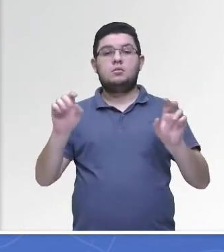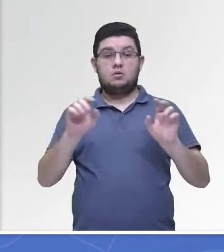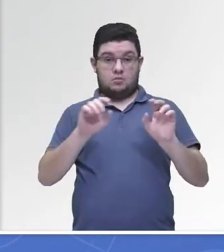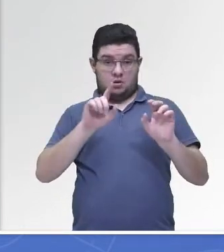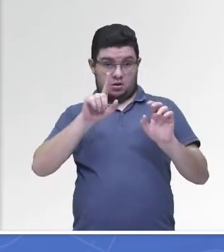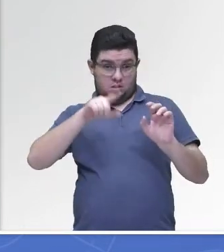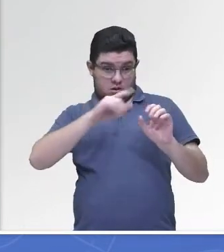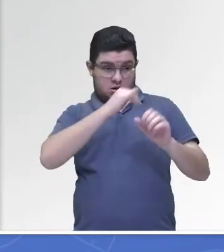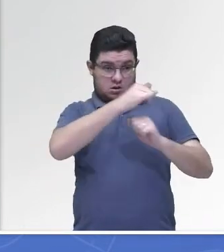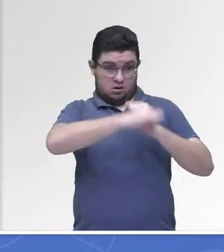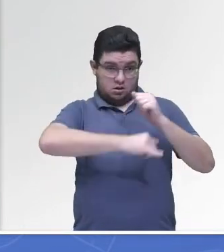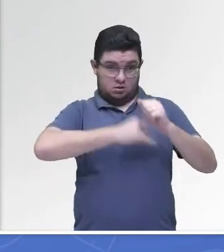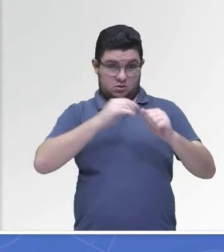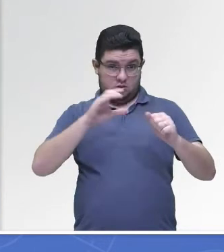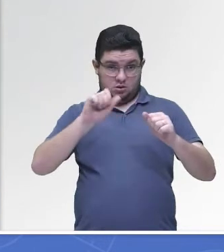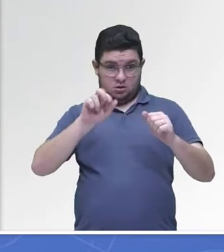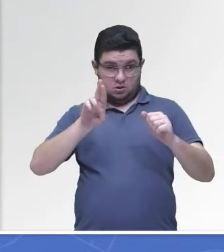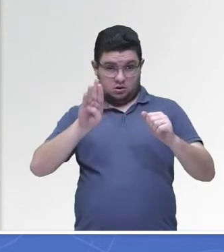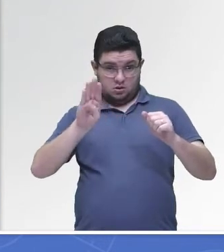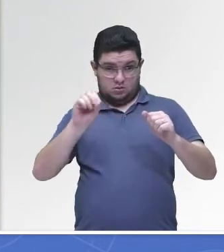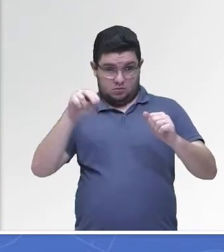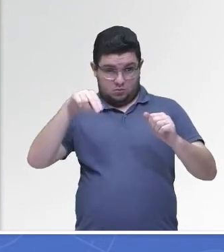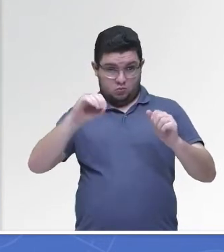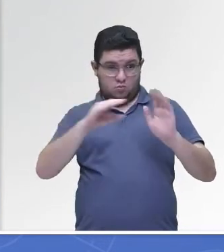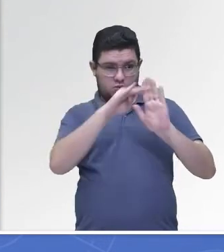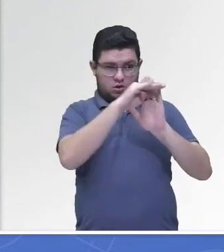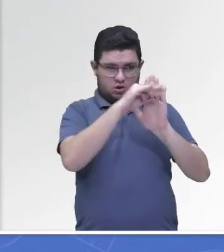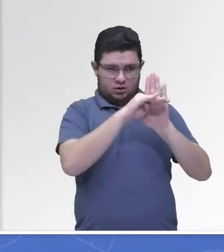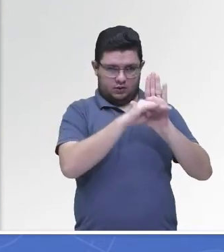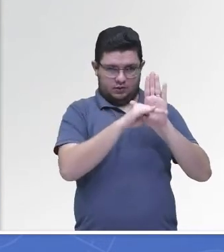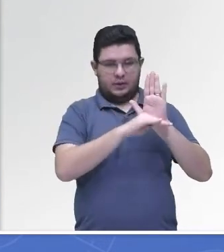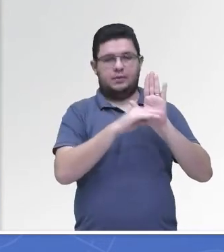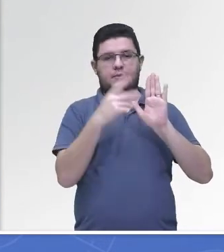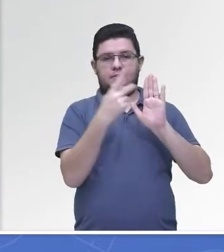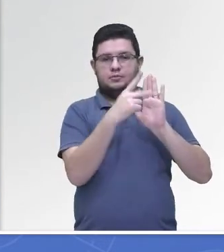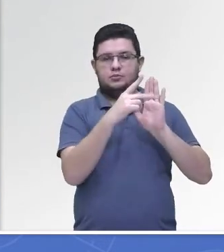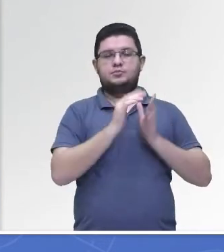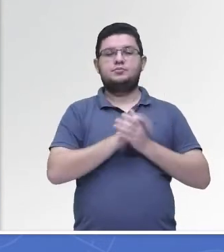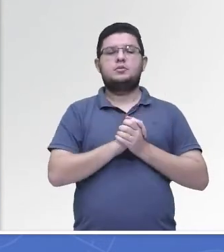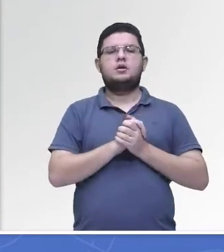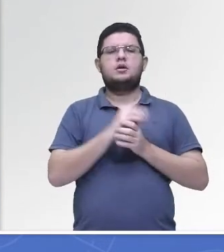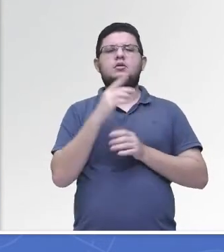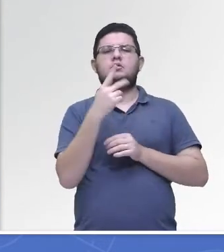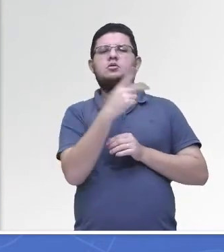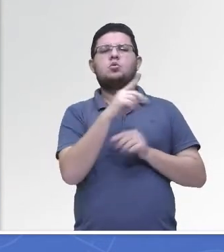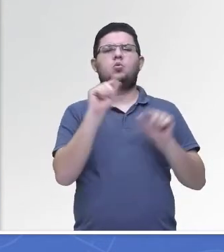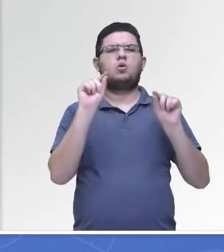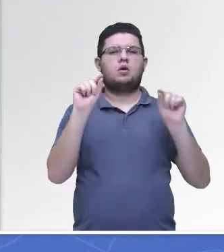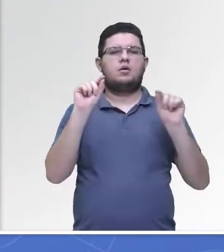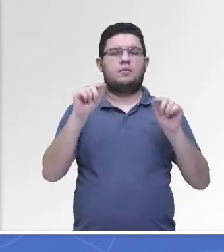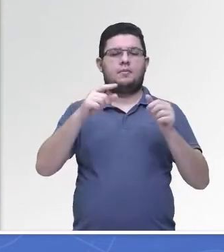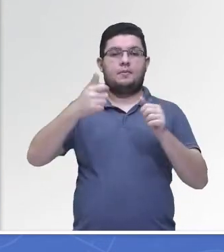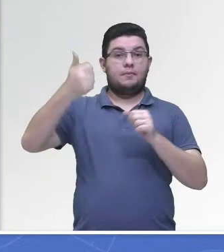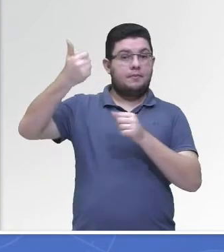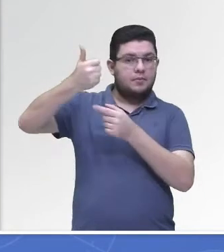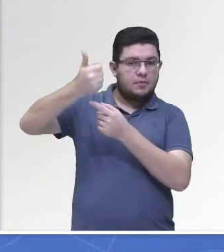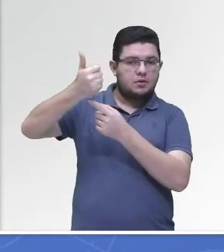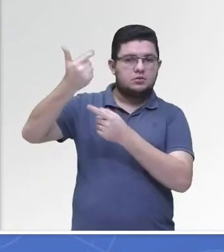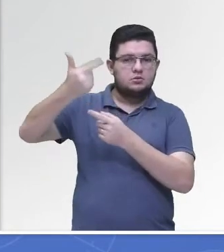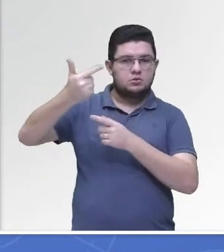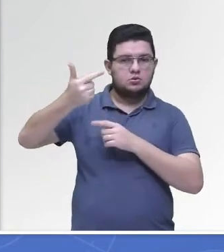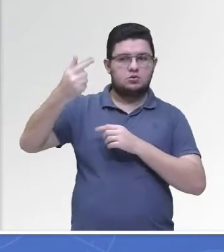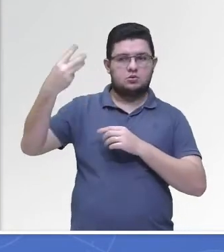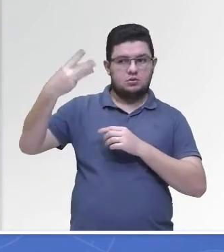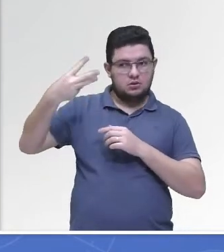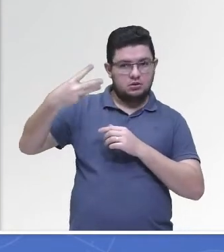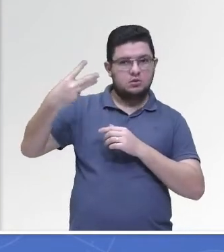analisar aqui as respostas de vocês. Lembrando que os carbonos se classificam em carbonos primários, secundários,